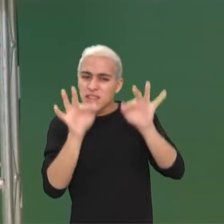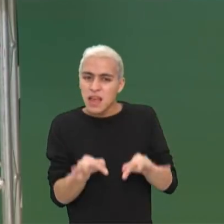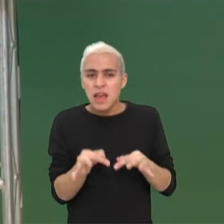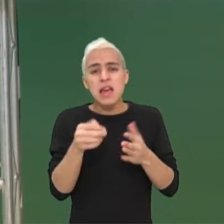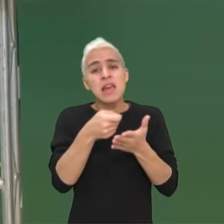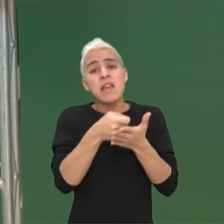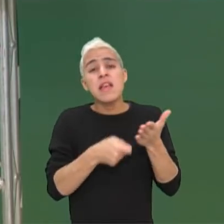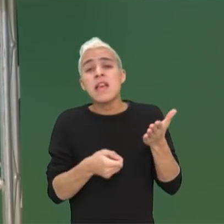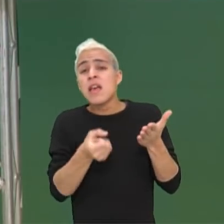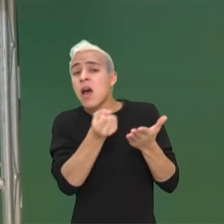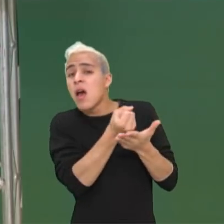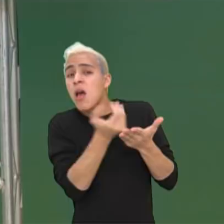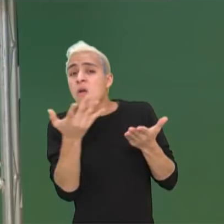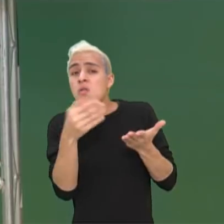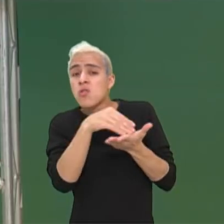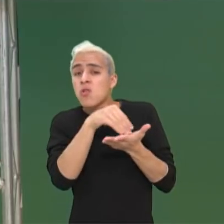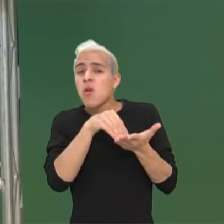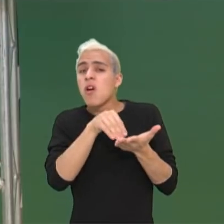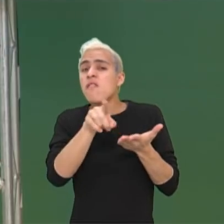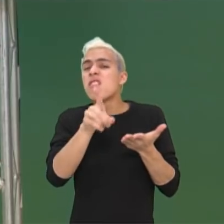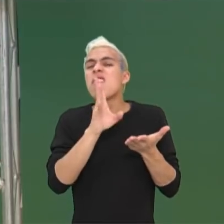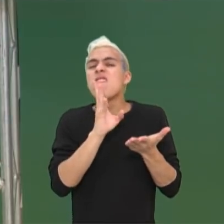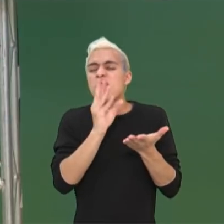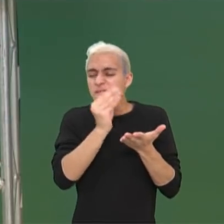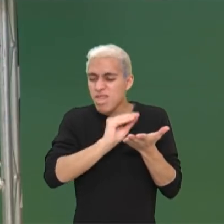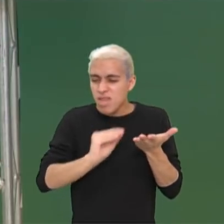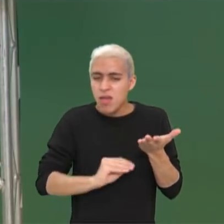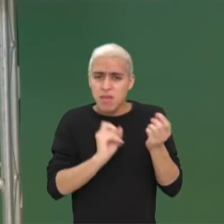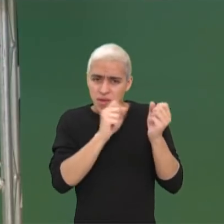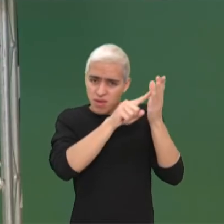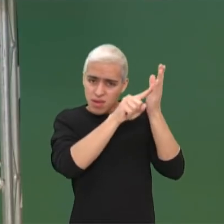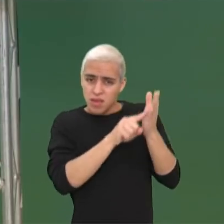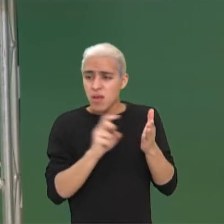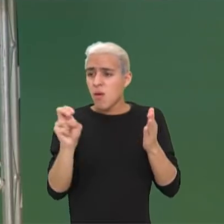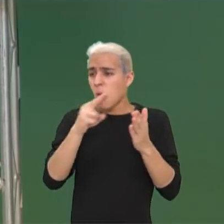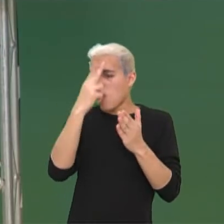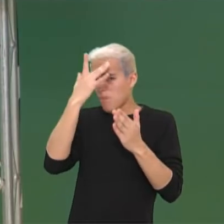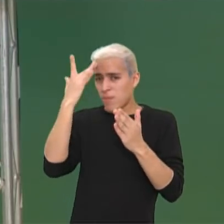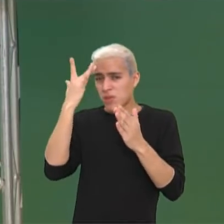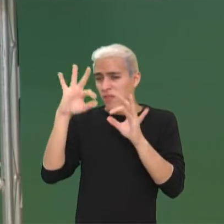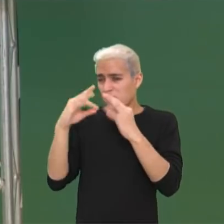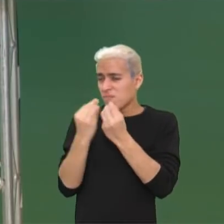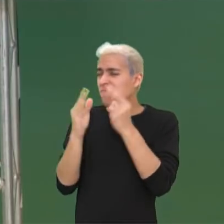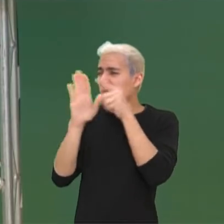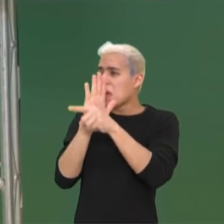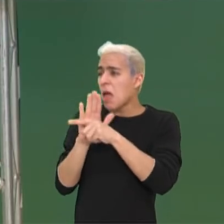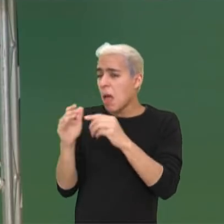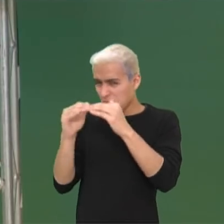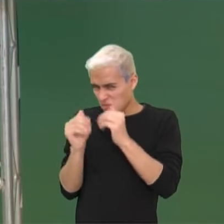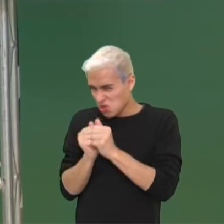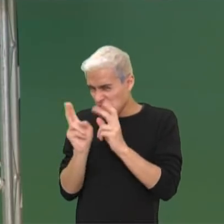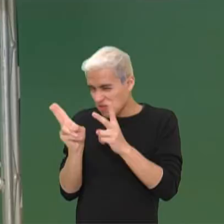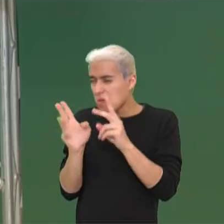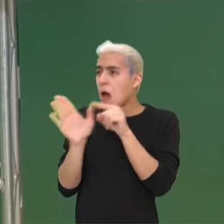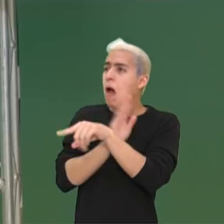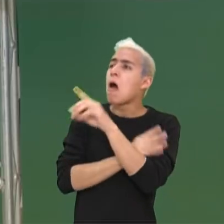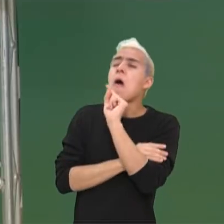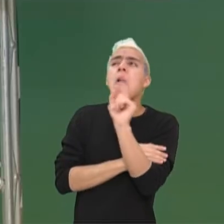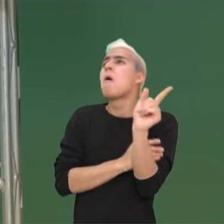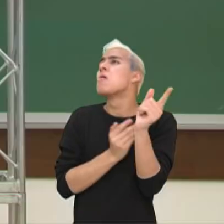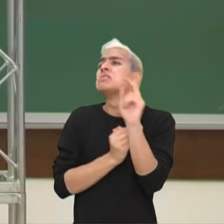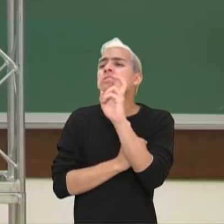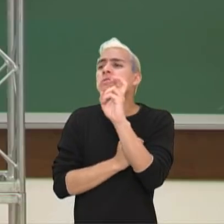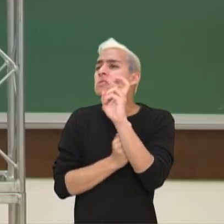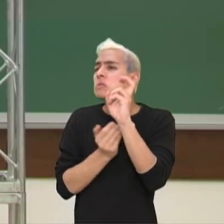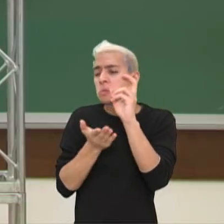de tabuleiro que você conhece. Vale também pesquisar e perguntar para pessoas que moram com você. Então, escreva pelo menos 5 jogos. Então,